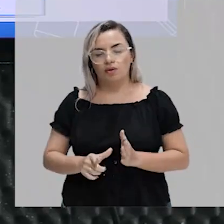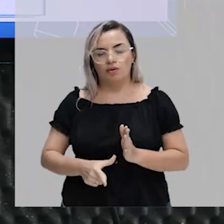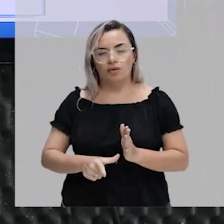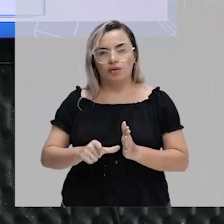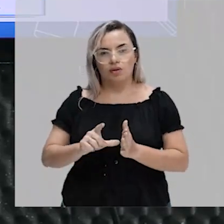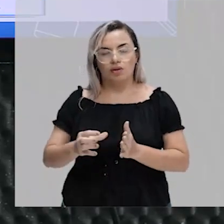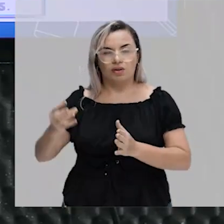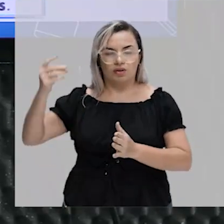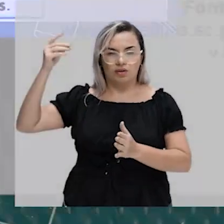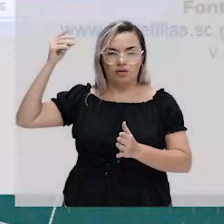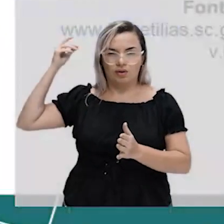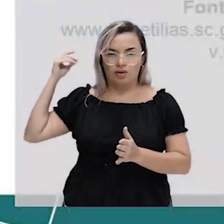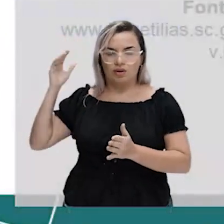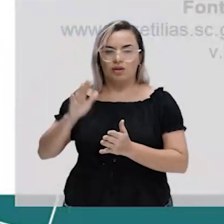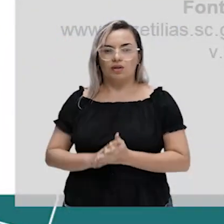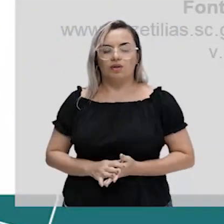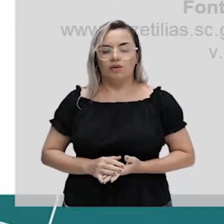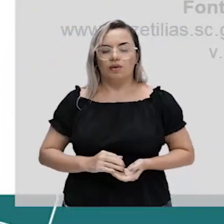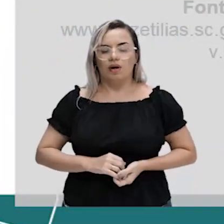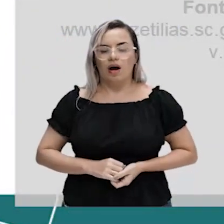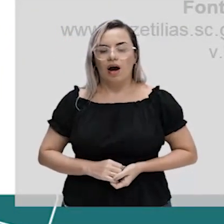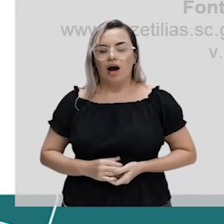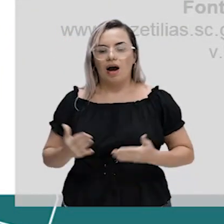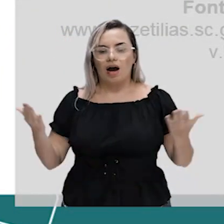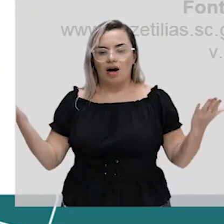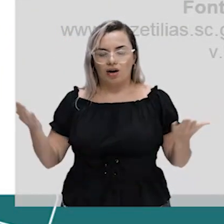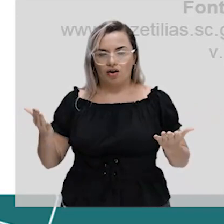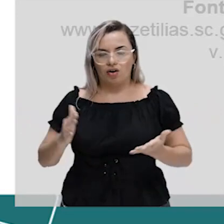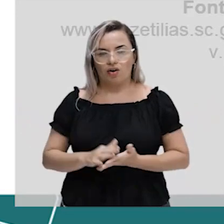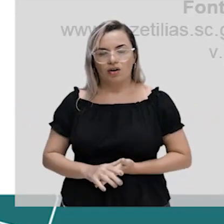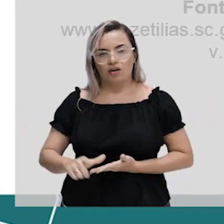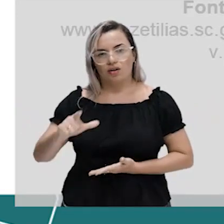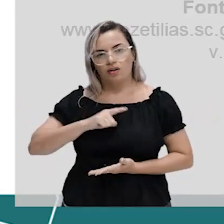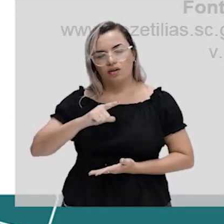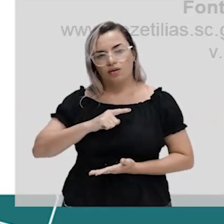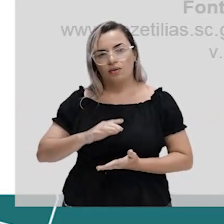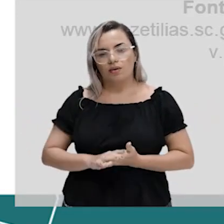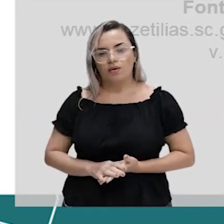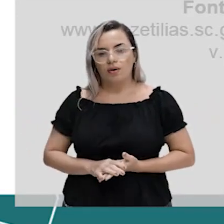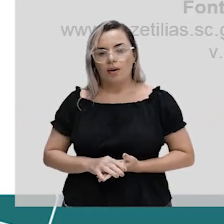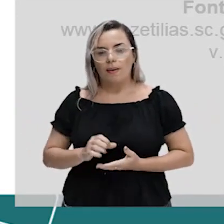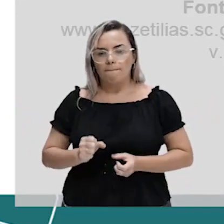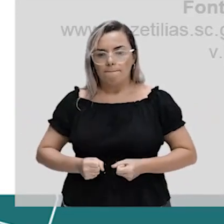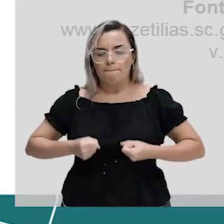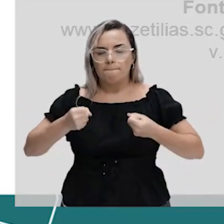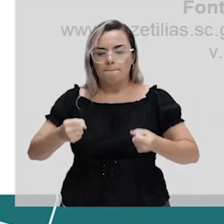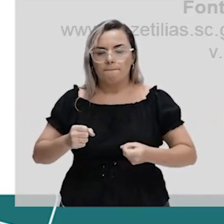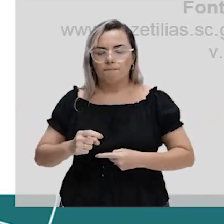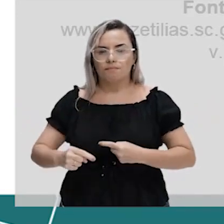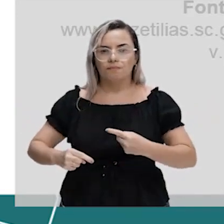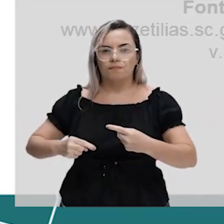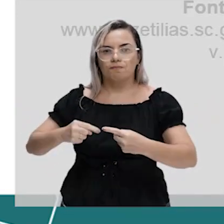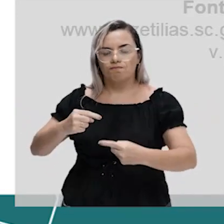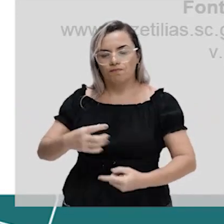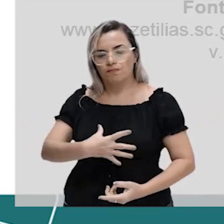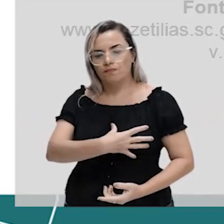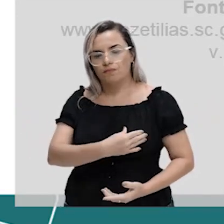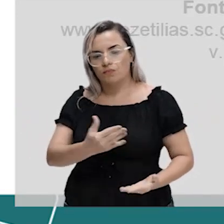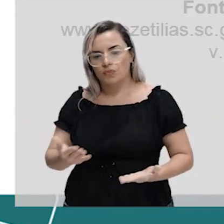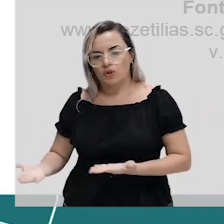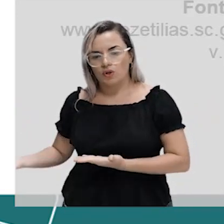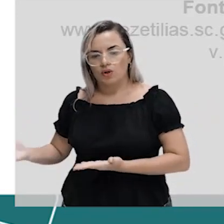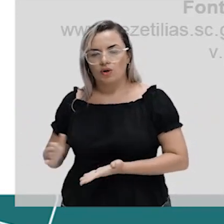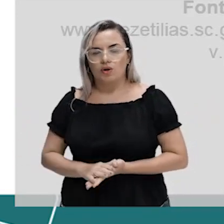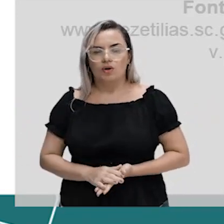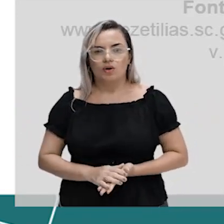ancestral. Agora, se tiver a possibilidade, né, de eles gerarem descendentes, como é nesse caso aqui que vocês estão